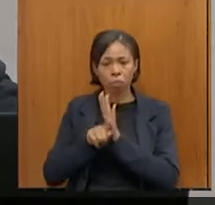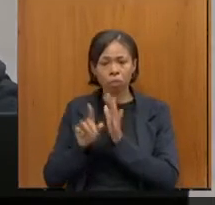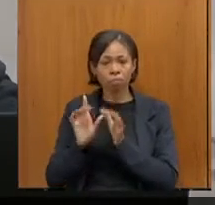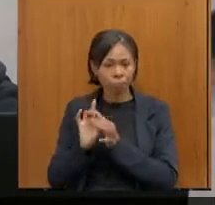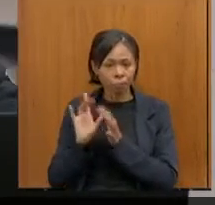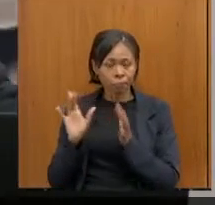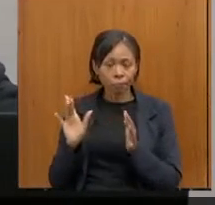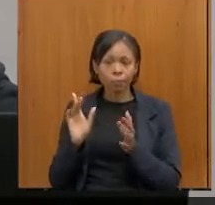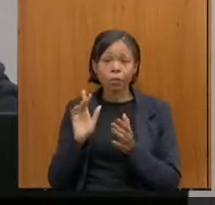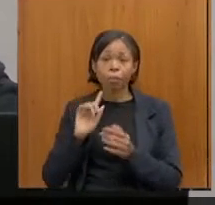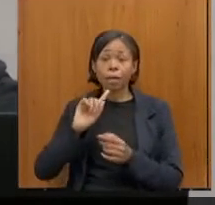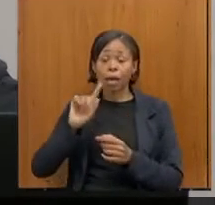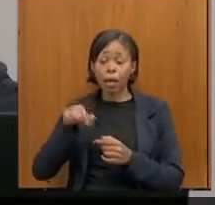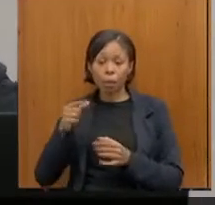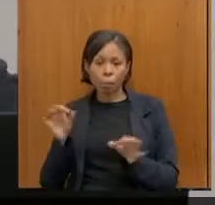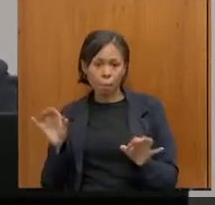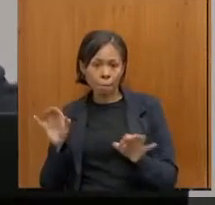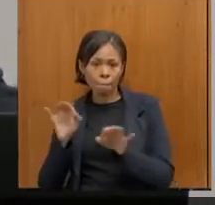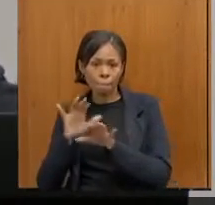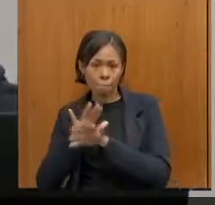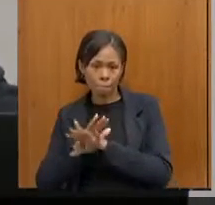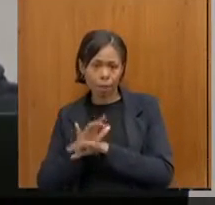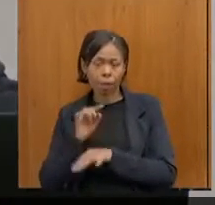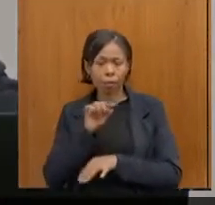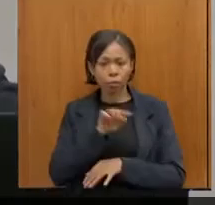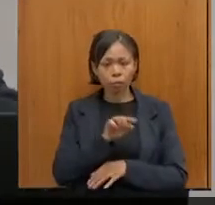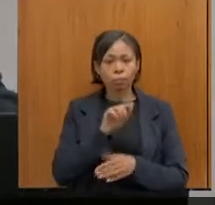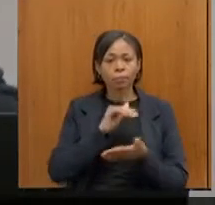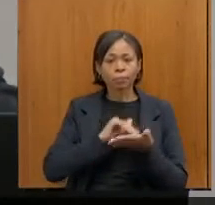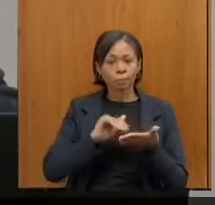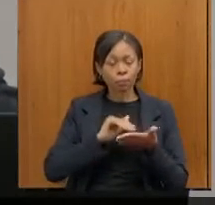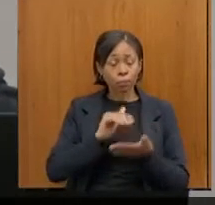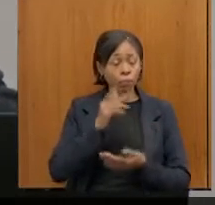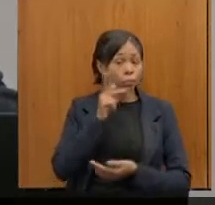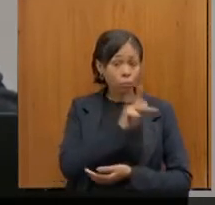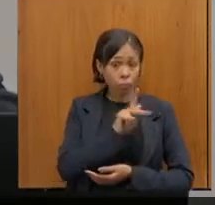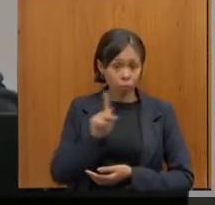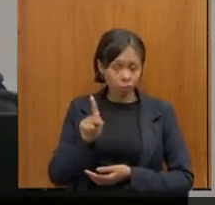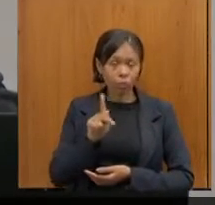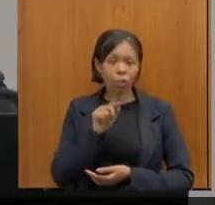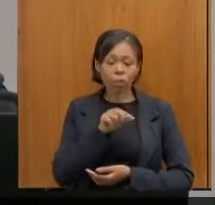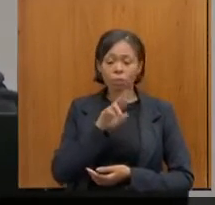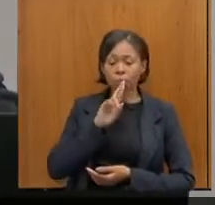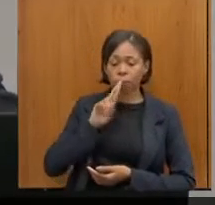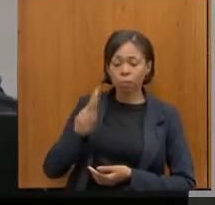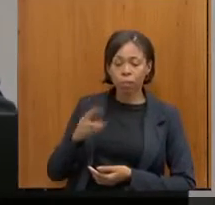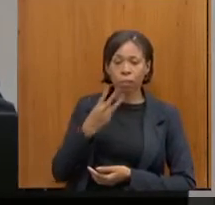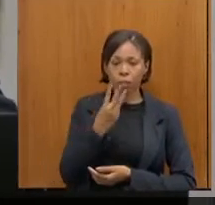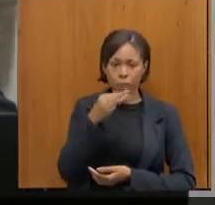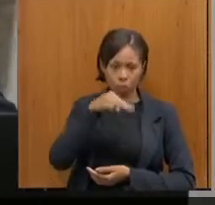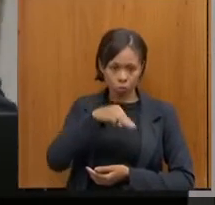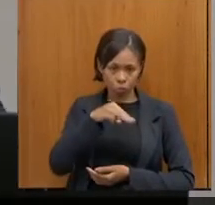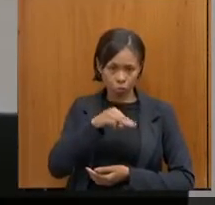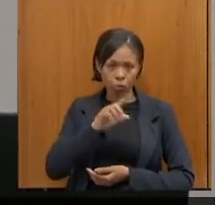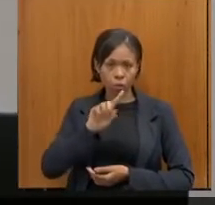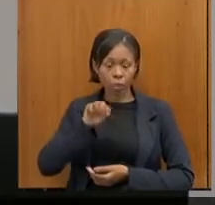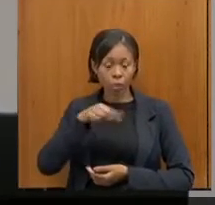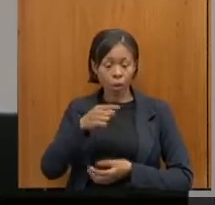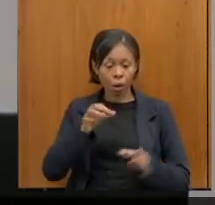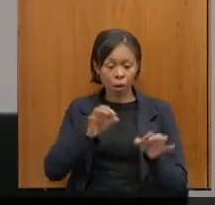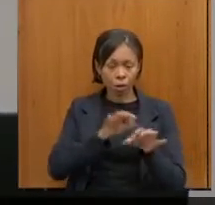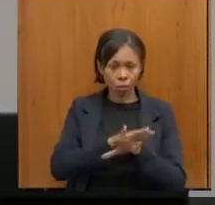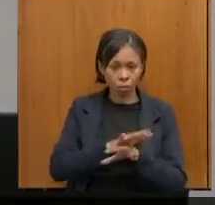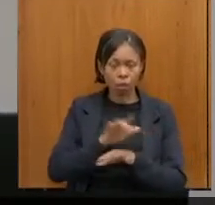após cada interpelação autoridade Estadual de explorar de três minutos para respondê-la e em seguida o deputado